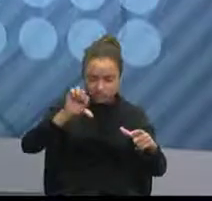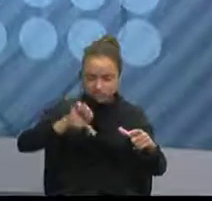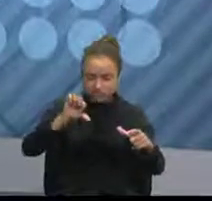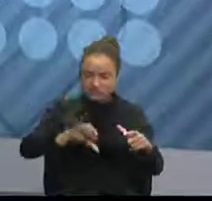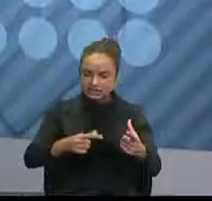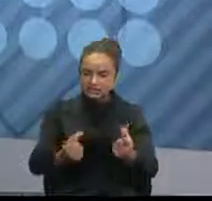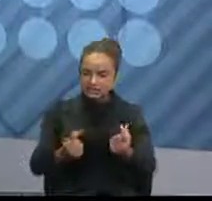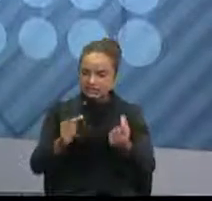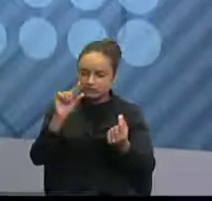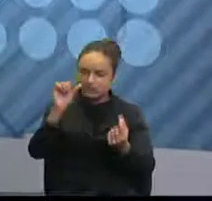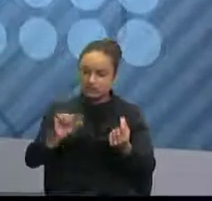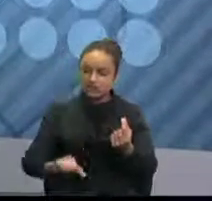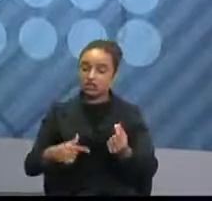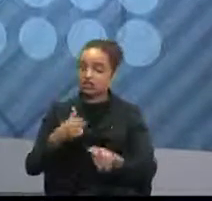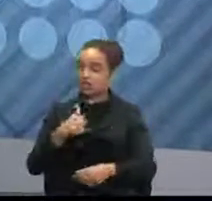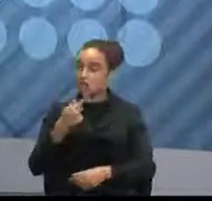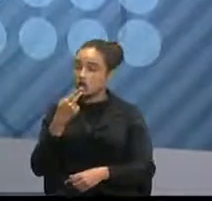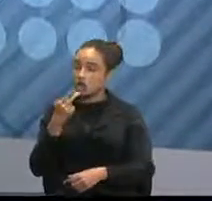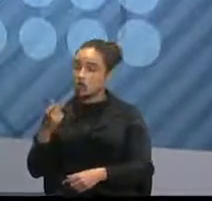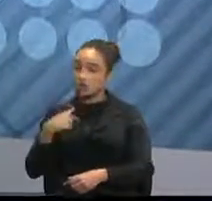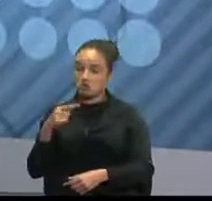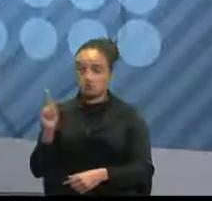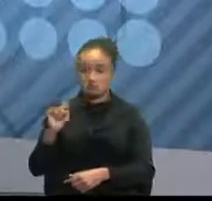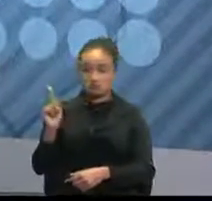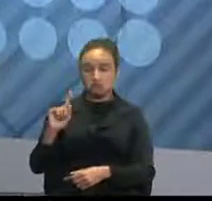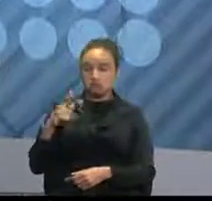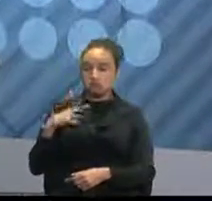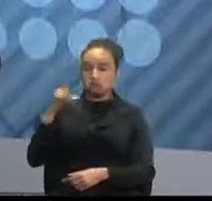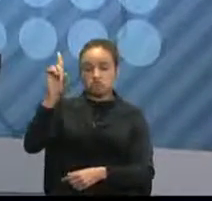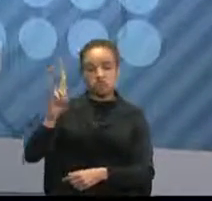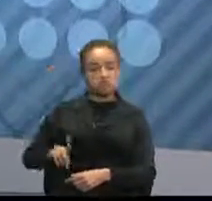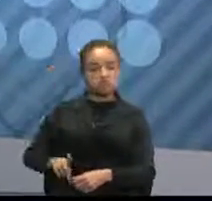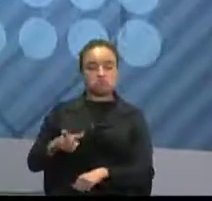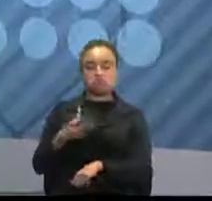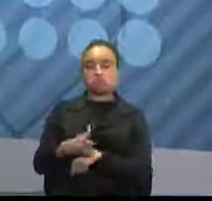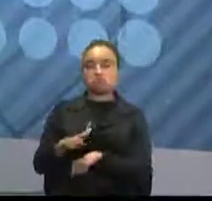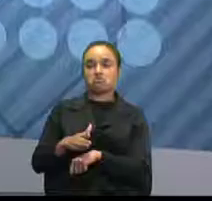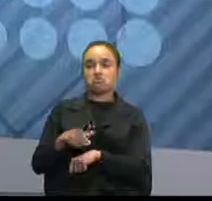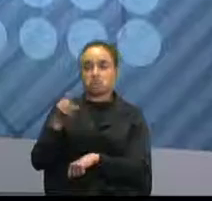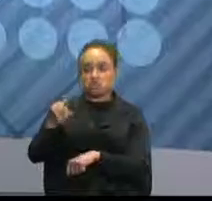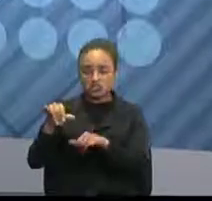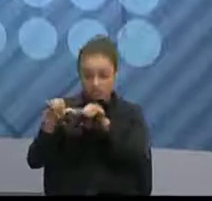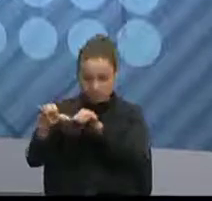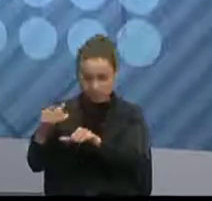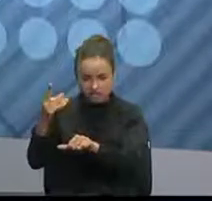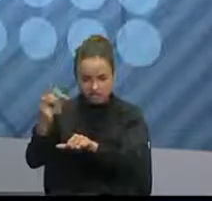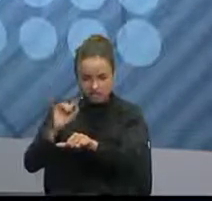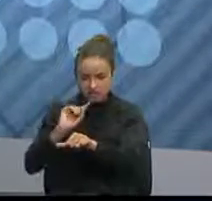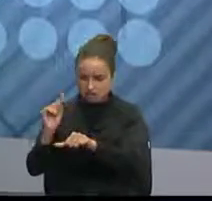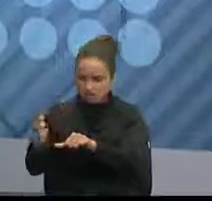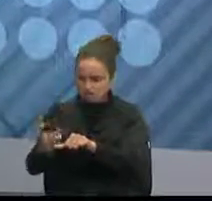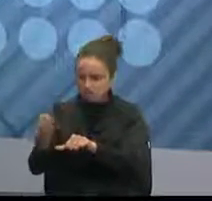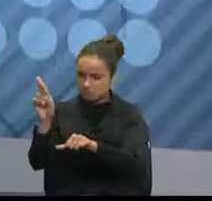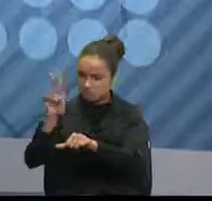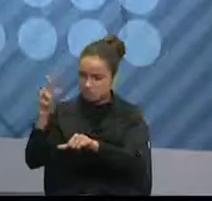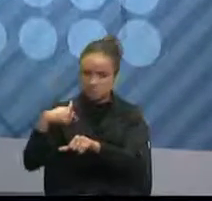show pra você falou olha eu não vou exercer o meu direito então você fica com os 10 mil reais com esse prêmio que eu te dei eu vou